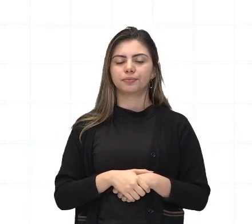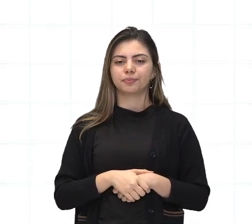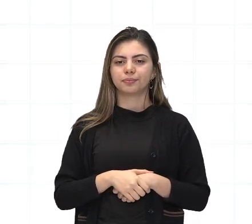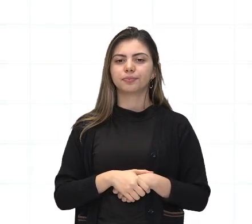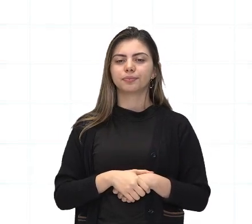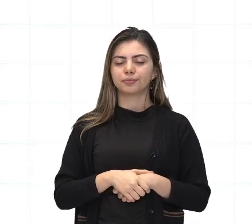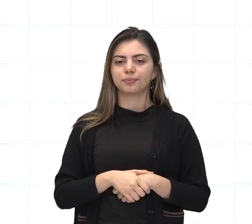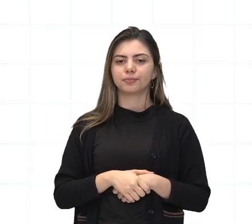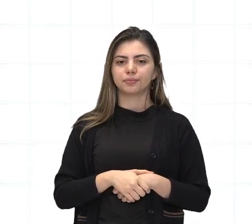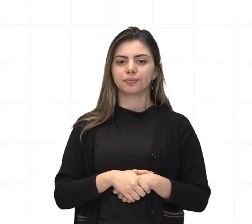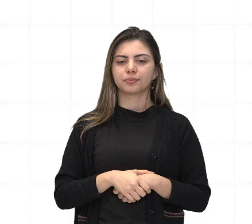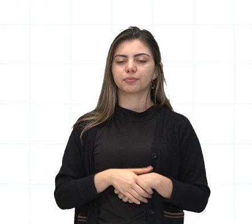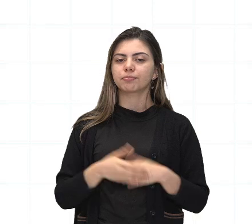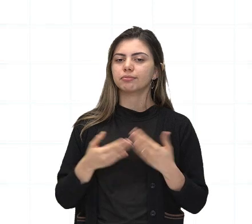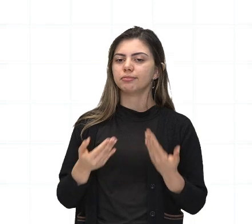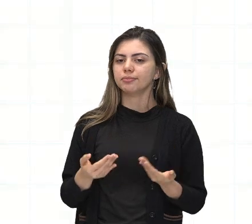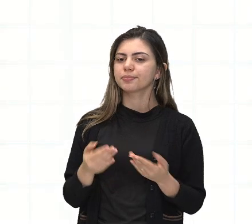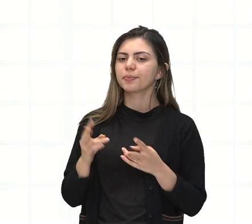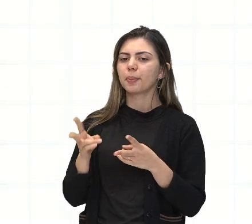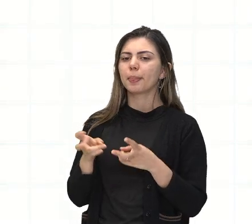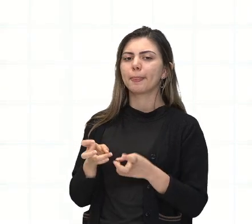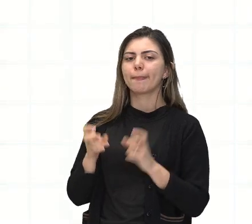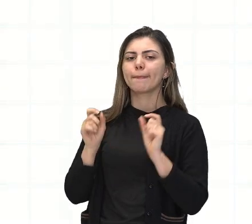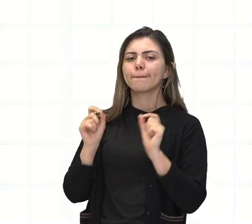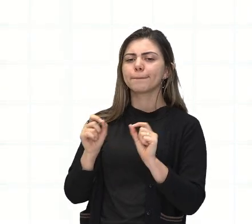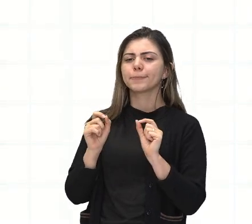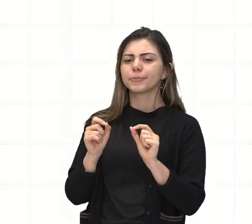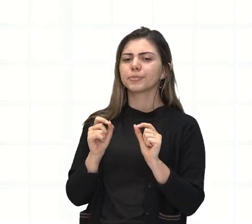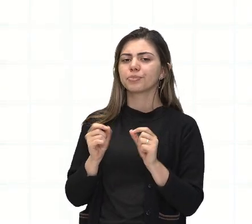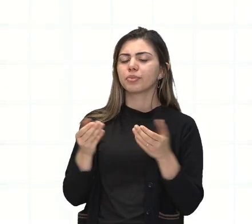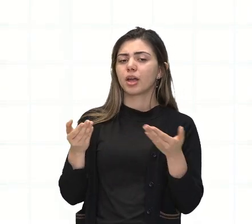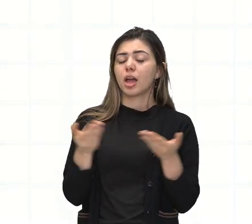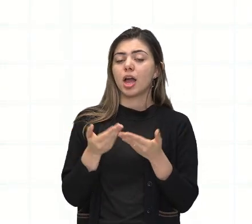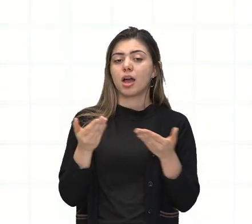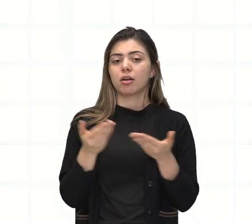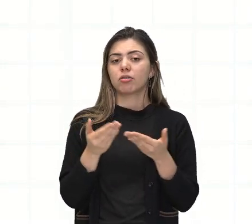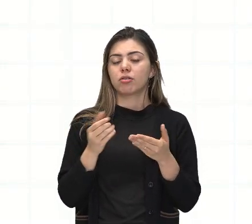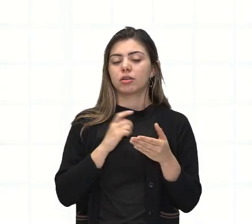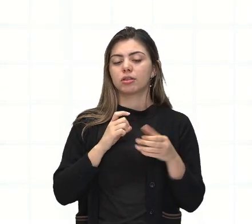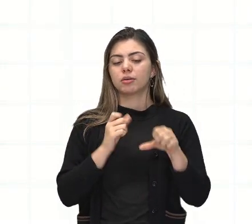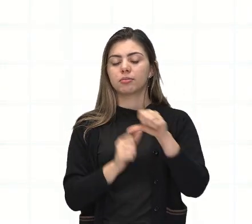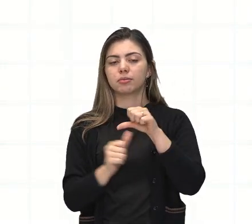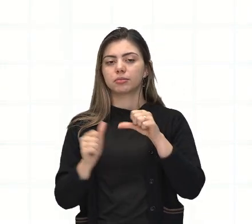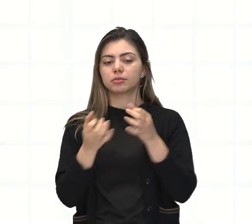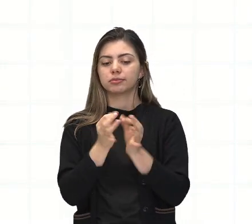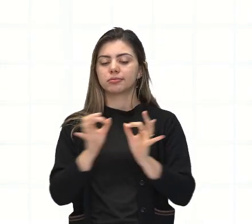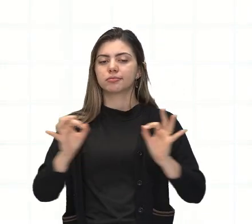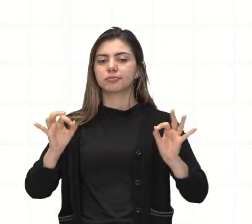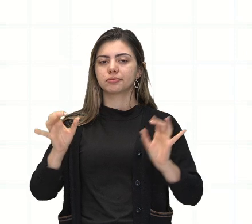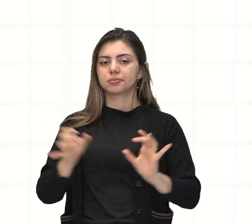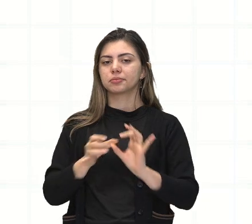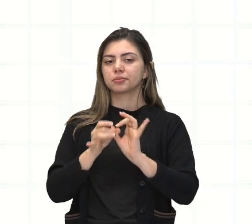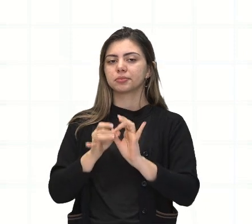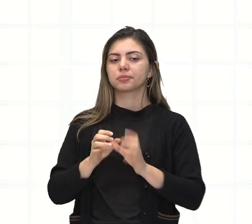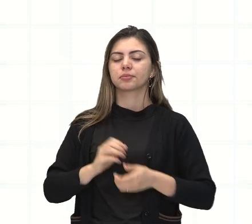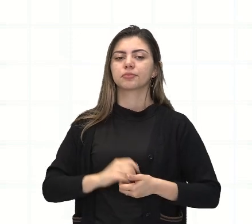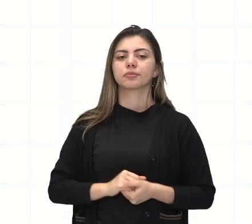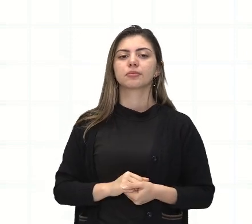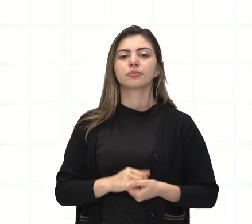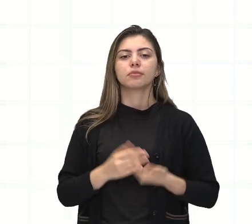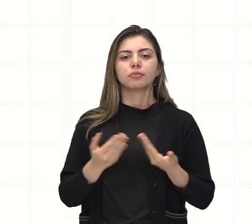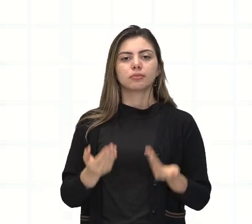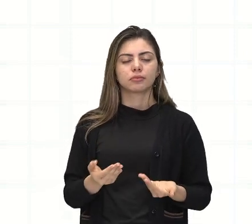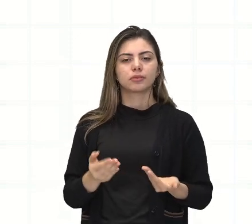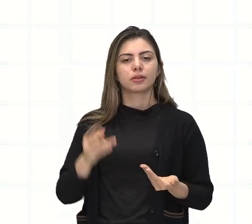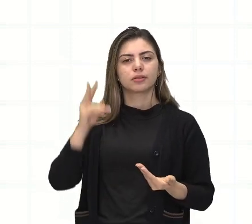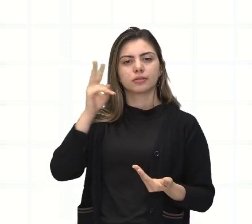vamos lá. Temos aqui essa união. As palavras, elas que